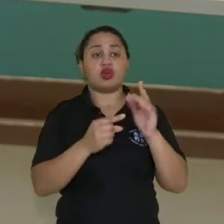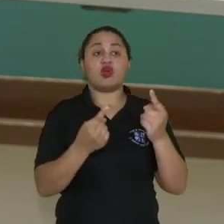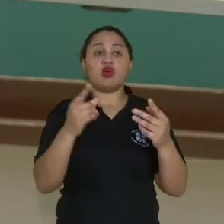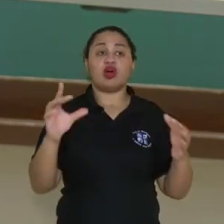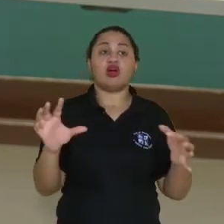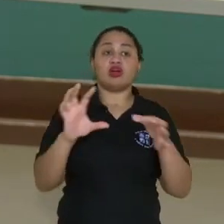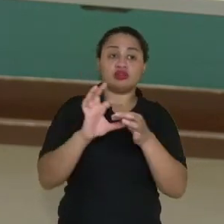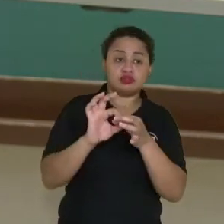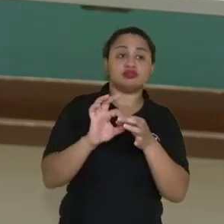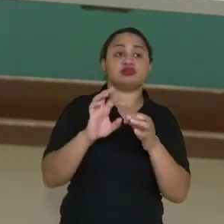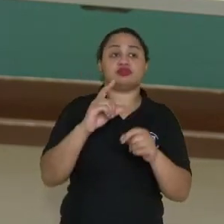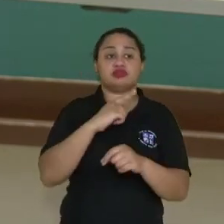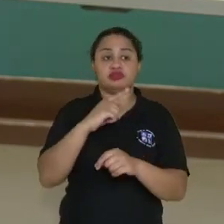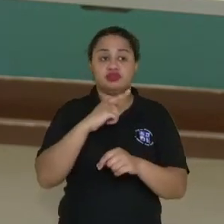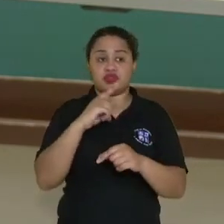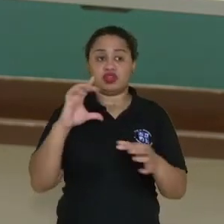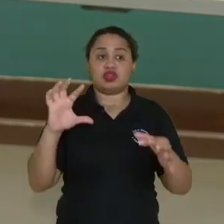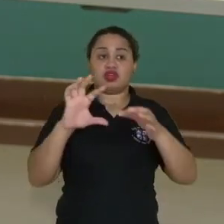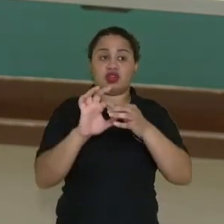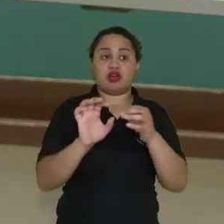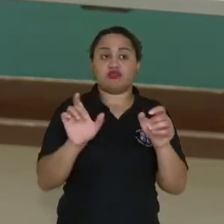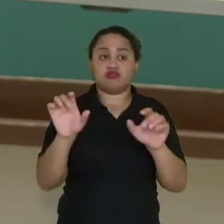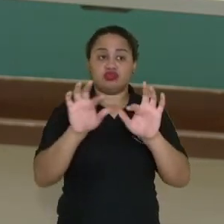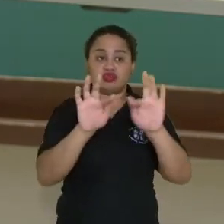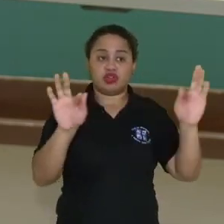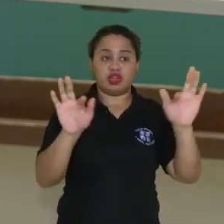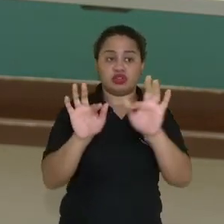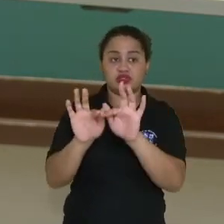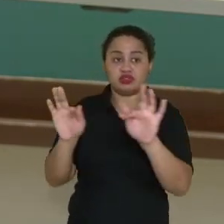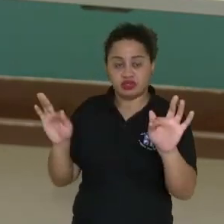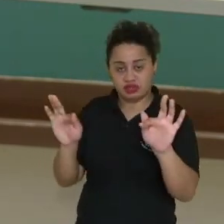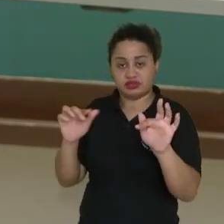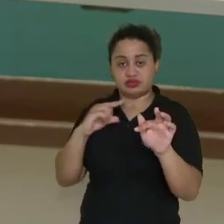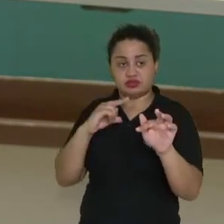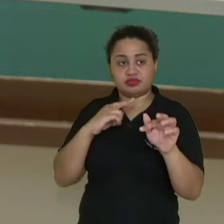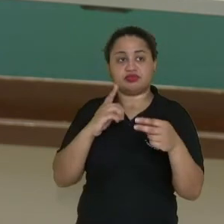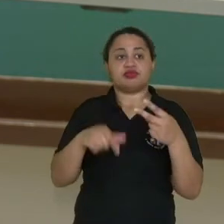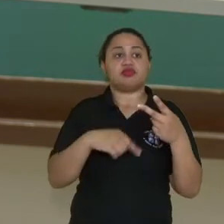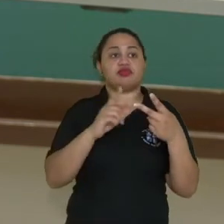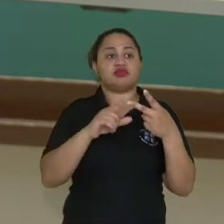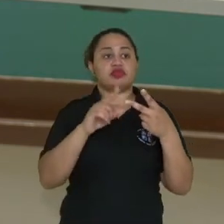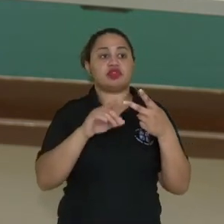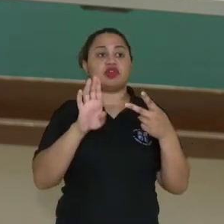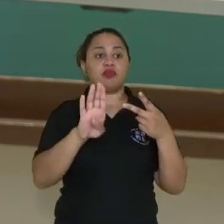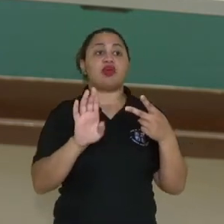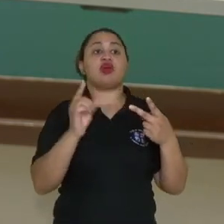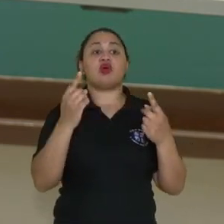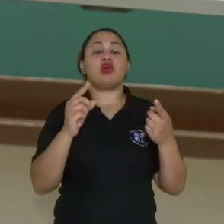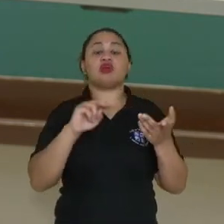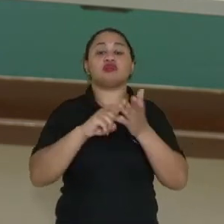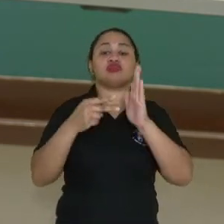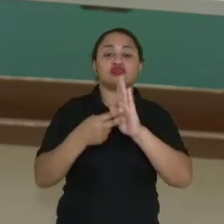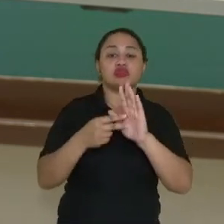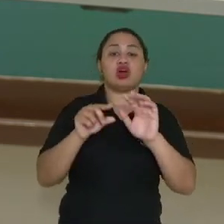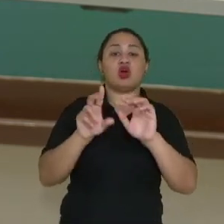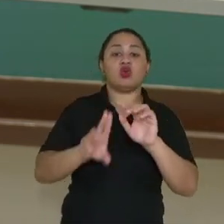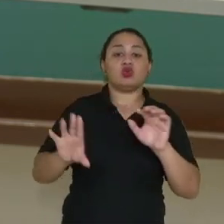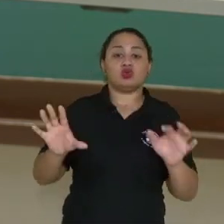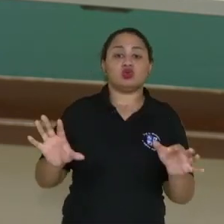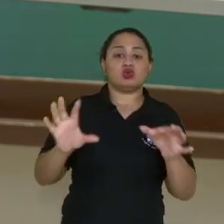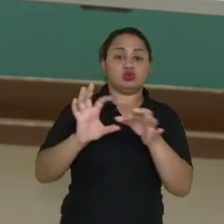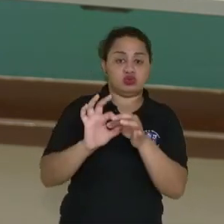conjunção coordenativa conecta as orações que os compõem? E na letra B, que sentido o uso dessa